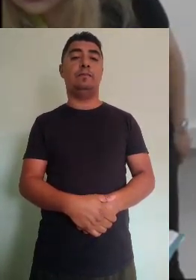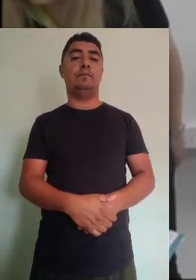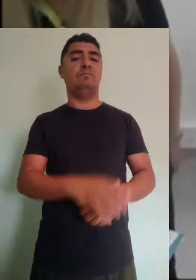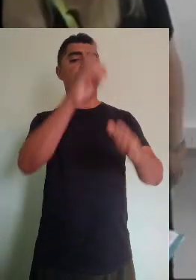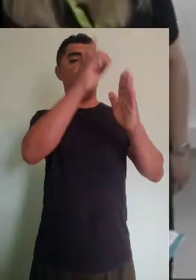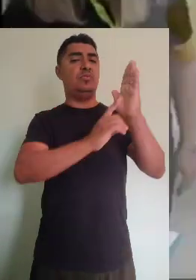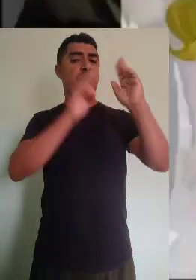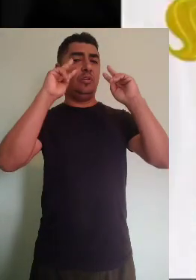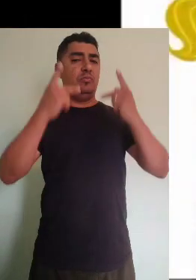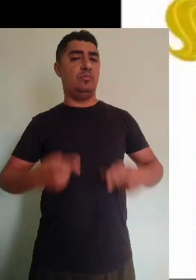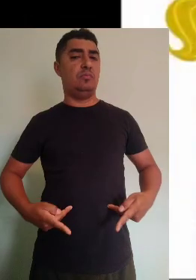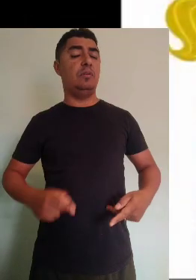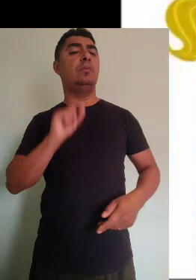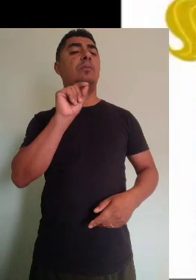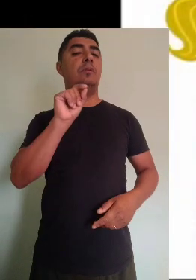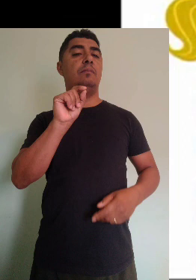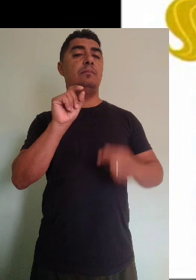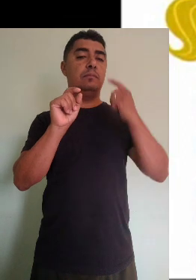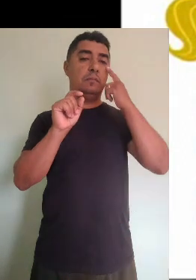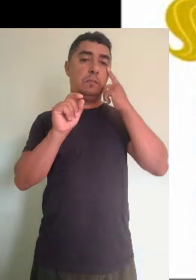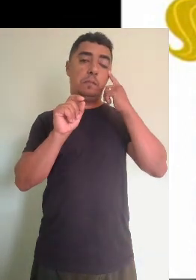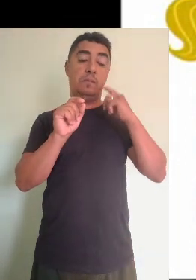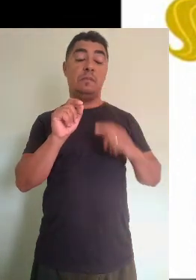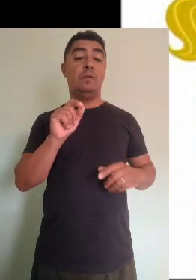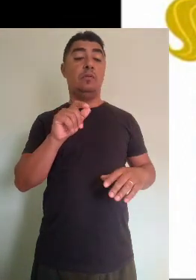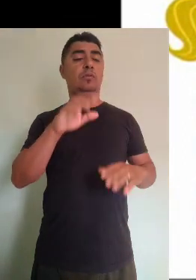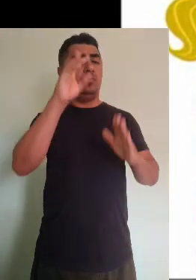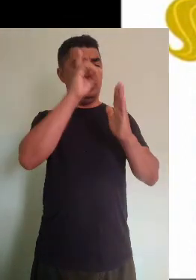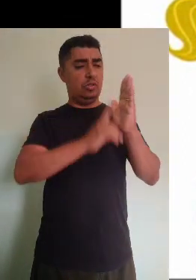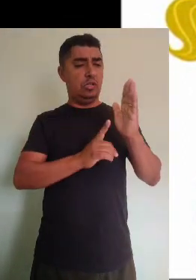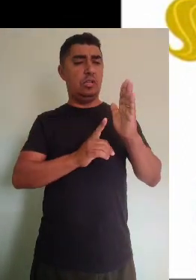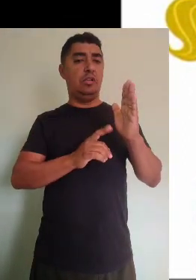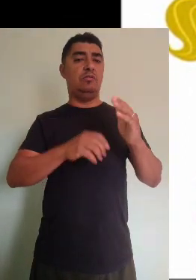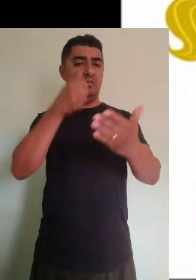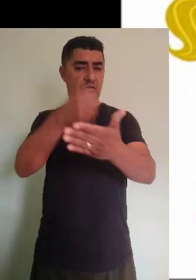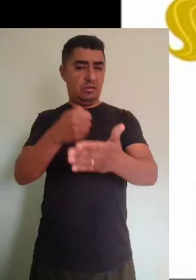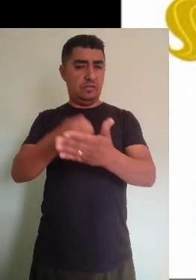O que são direitos humanos? Os direitos e